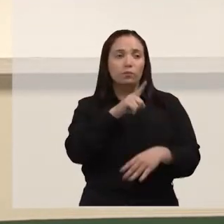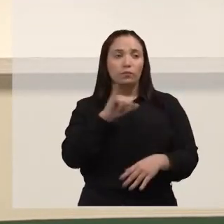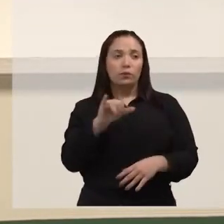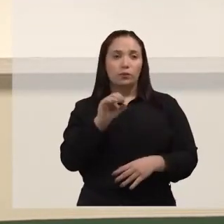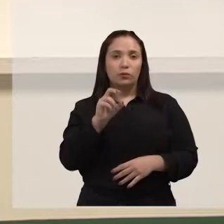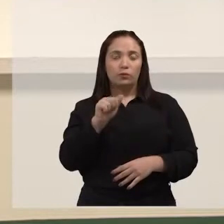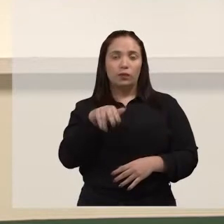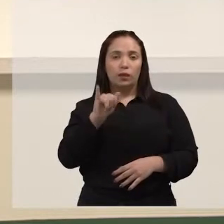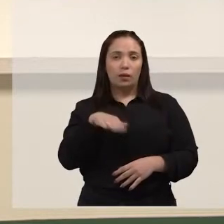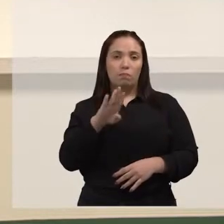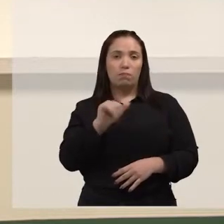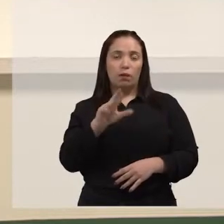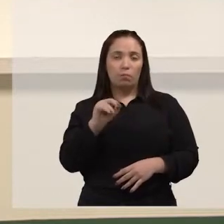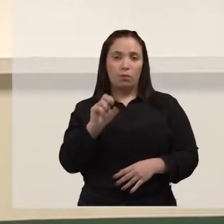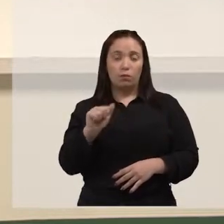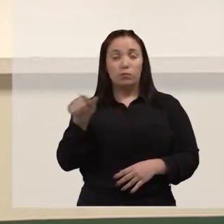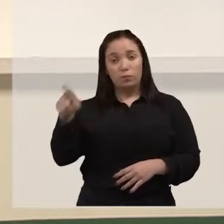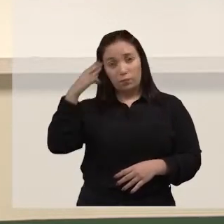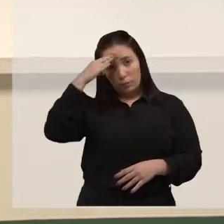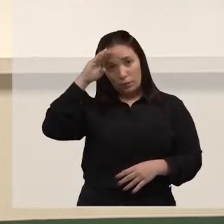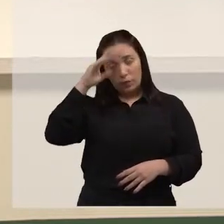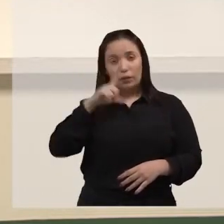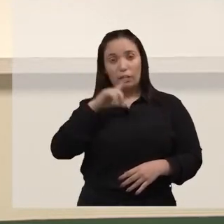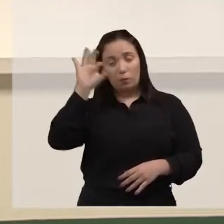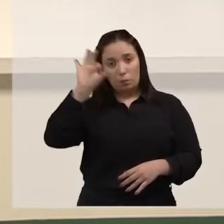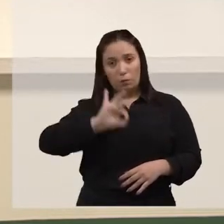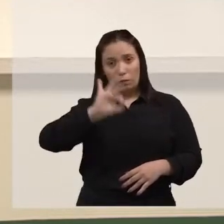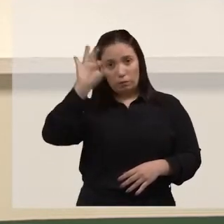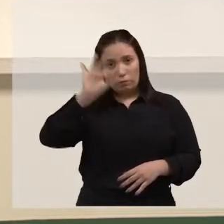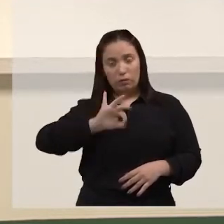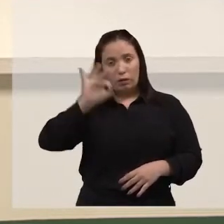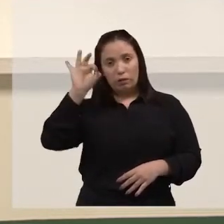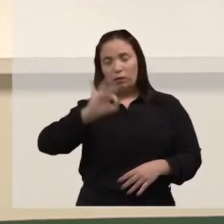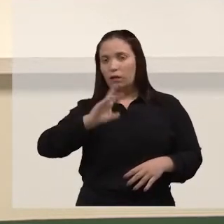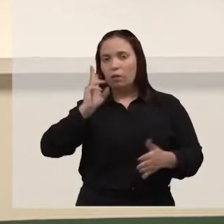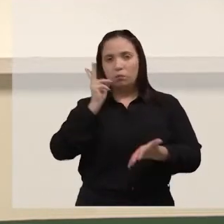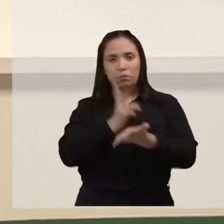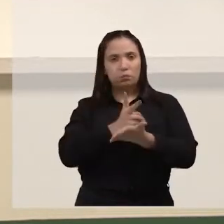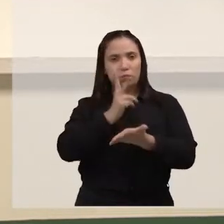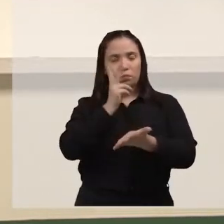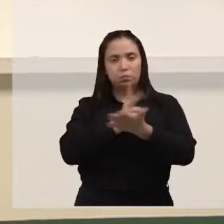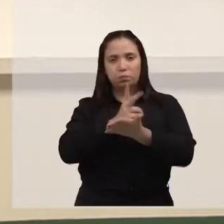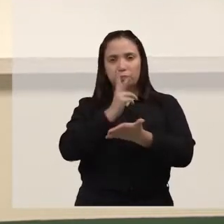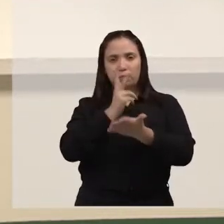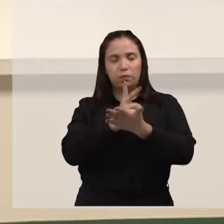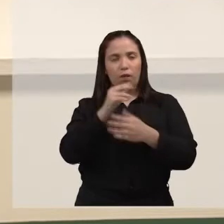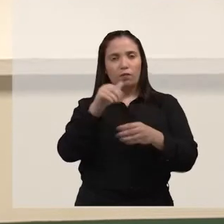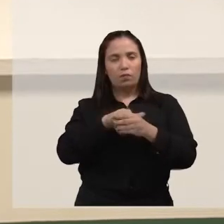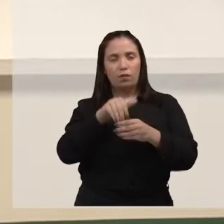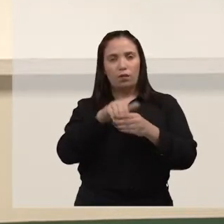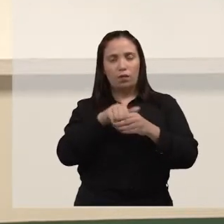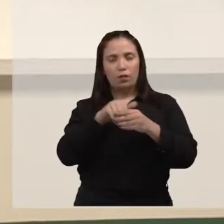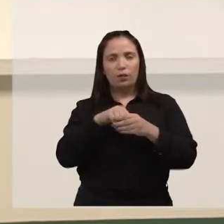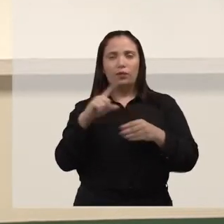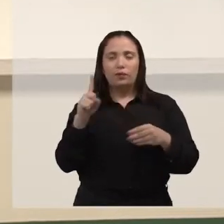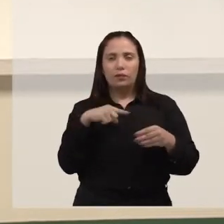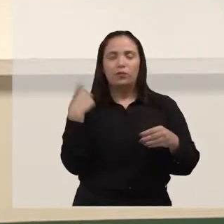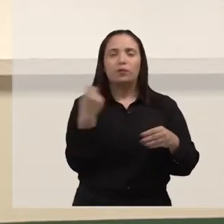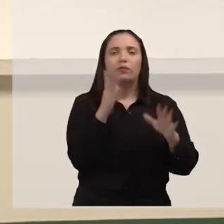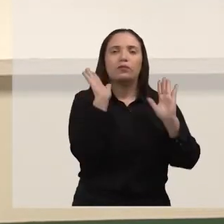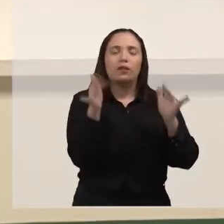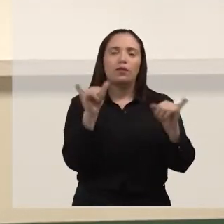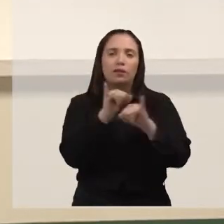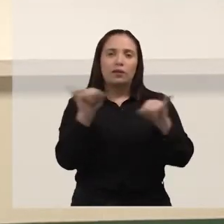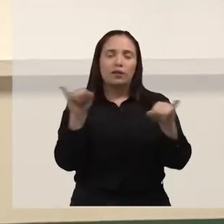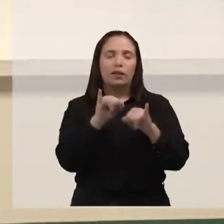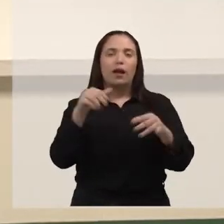Bolsonaro tem um percentual muito fiel, muito sólido, e a gente discutiu isso aqui até na eleição passada,